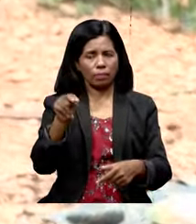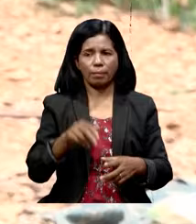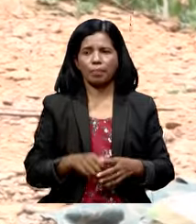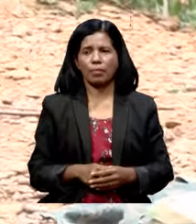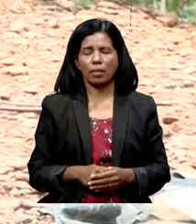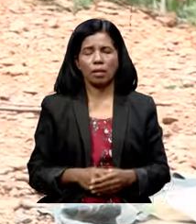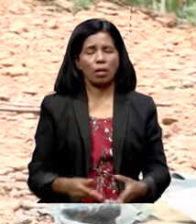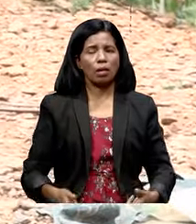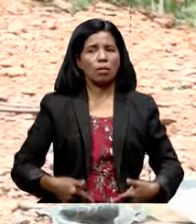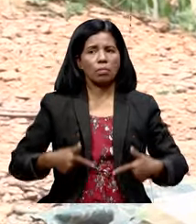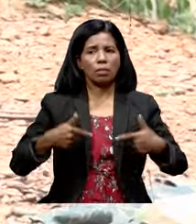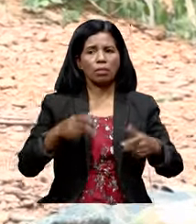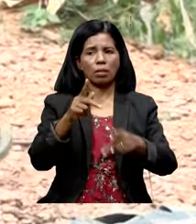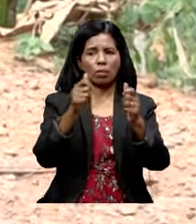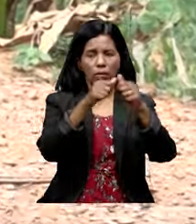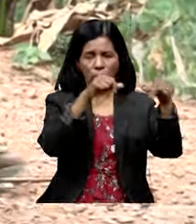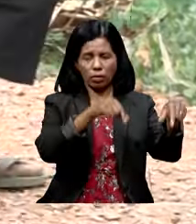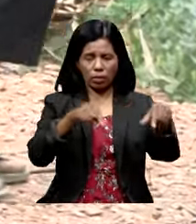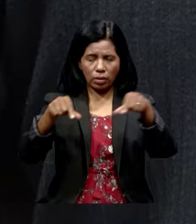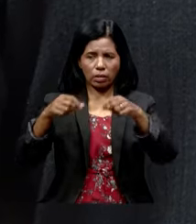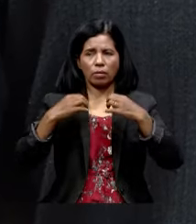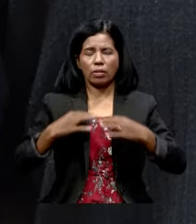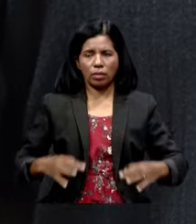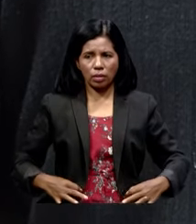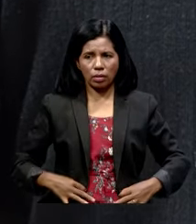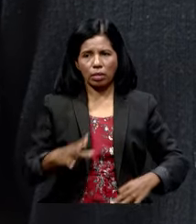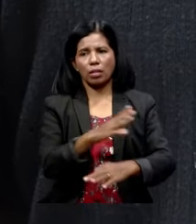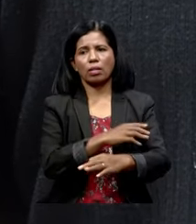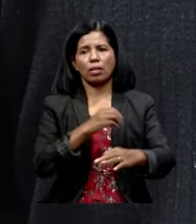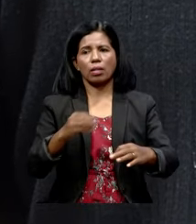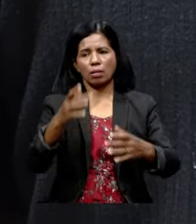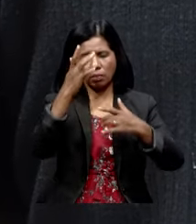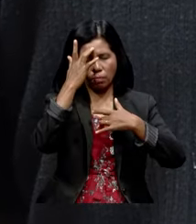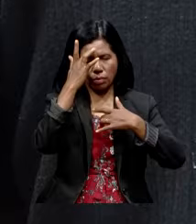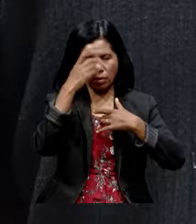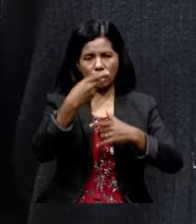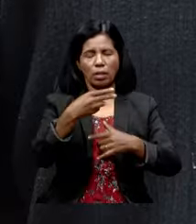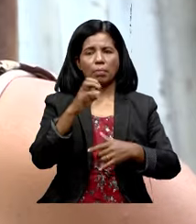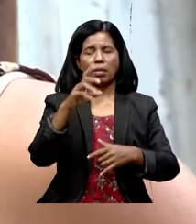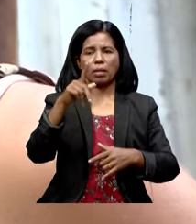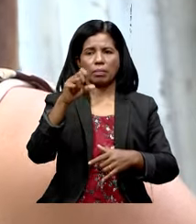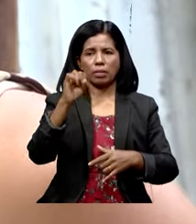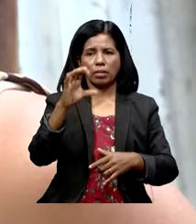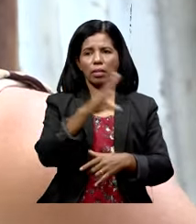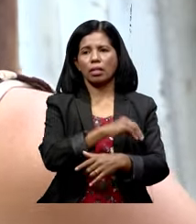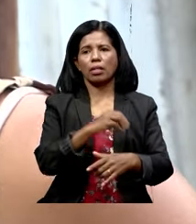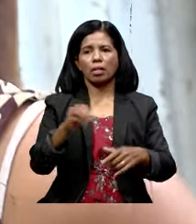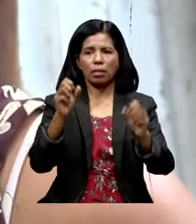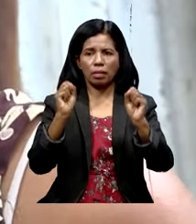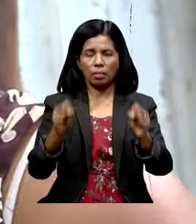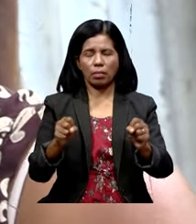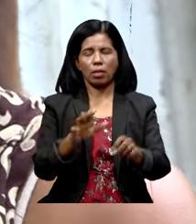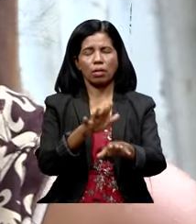Além de Mori, sua condição deficiente físico, e não falo que nem mos, sofre moras epilepsia. Nebe, bele